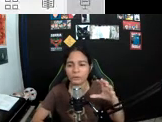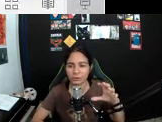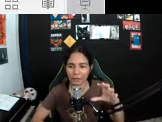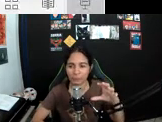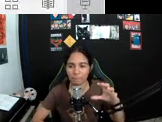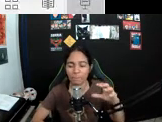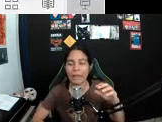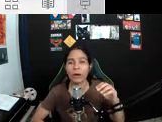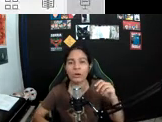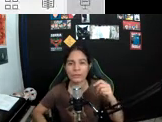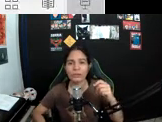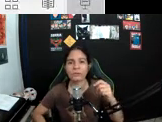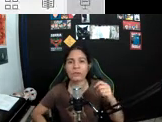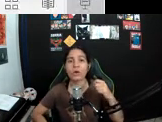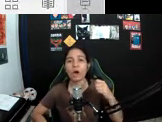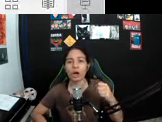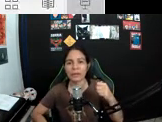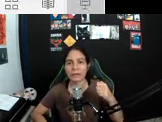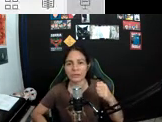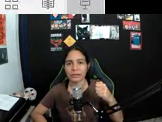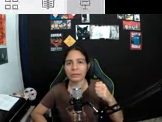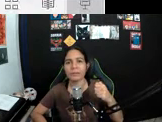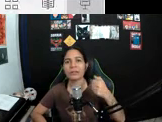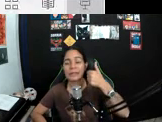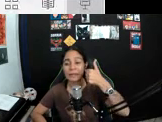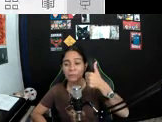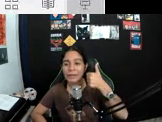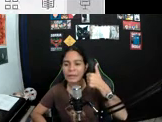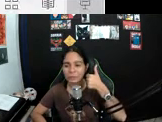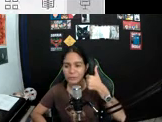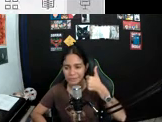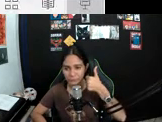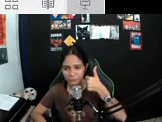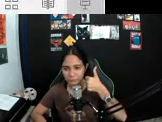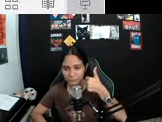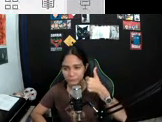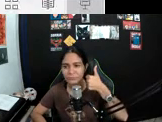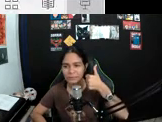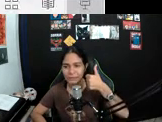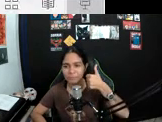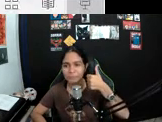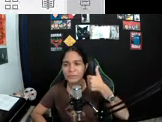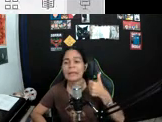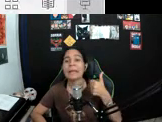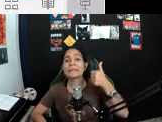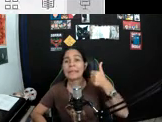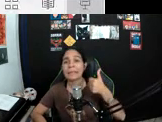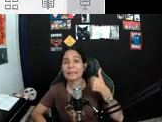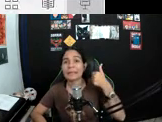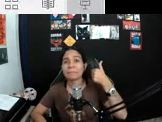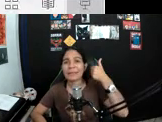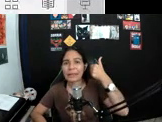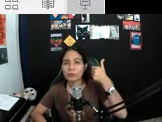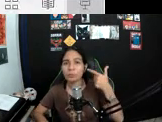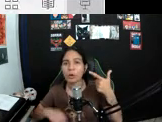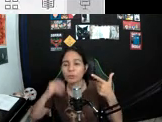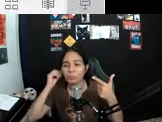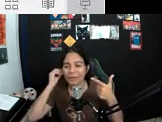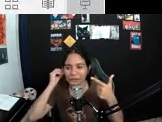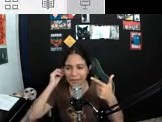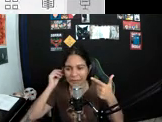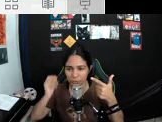aperfeiçoamento profissional, aonde o indivíduo obrigatoriamente tem que ter uma graduação, tá? Tem que ter